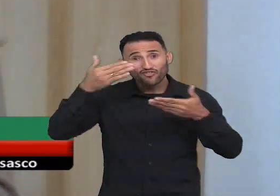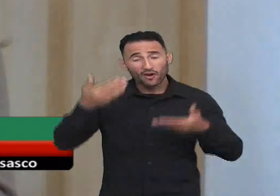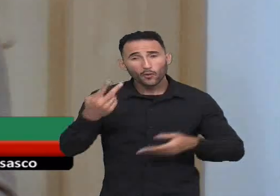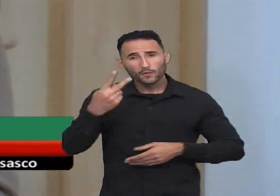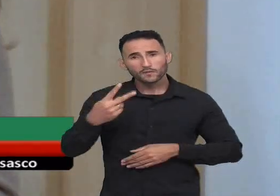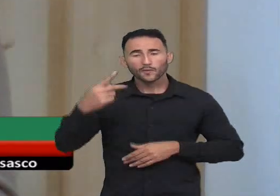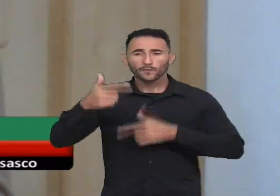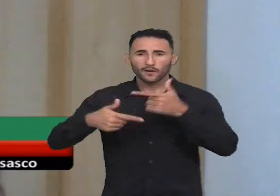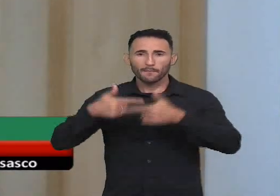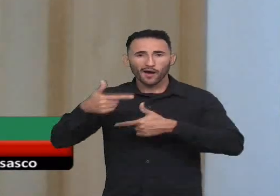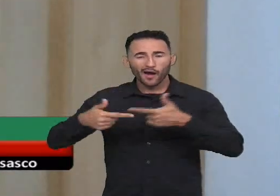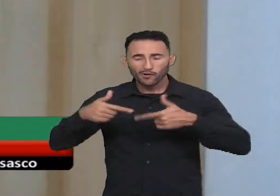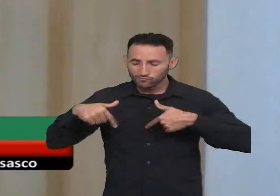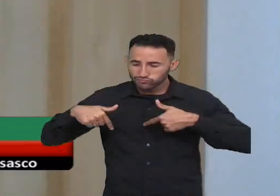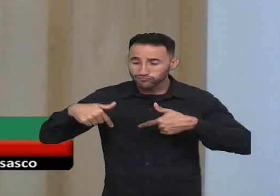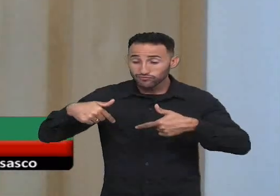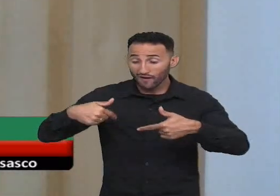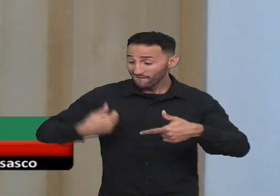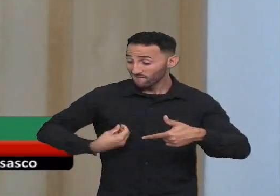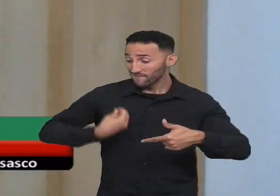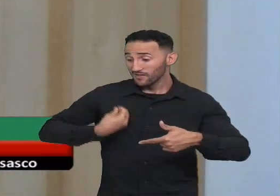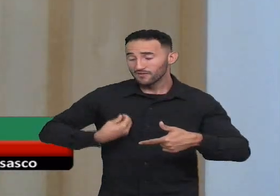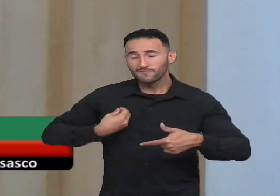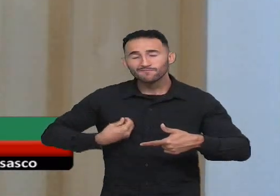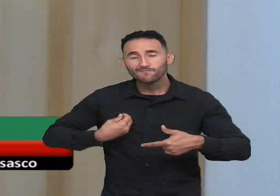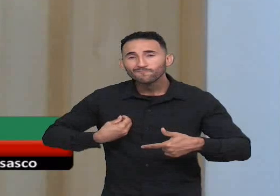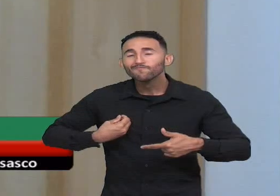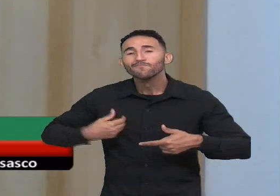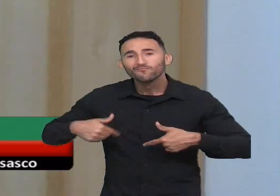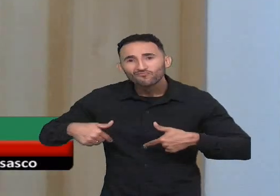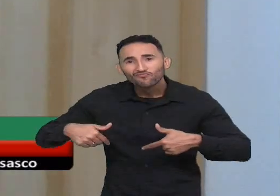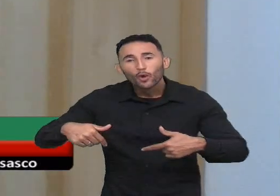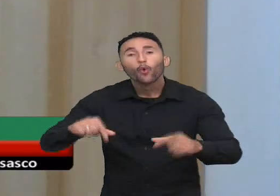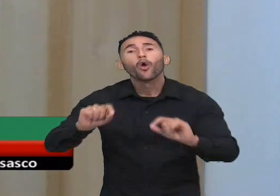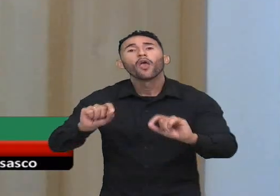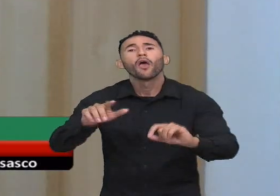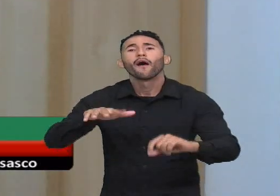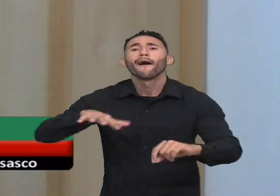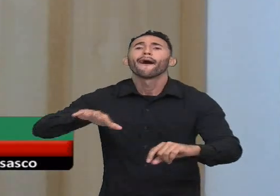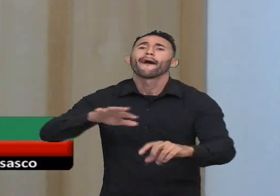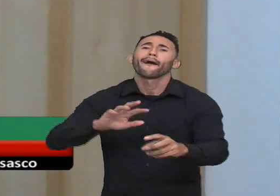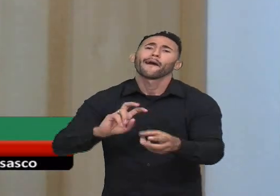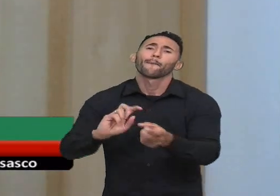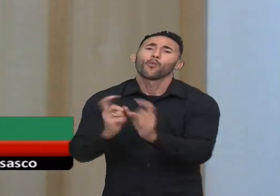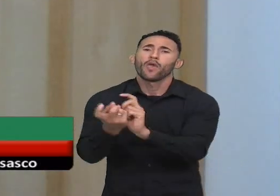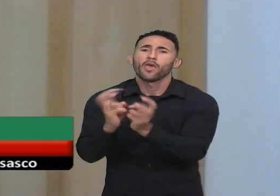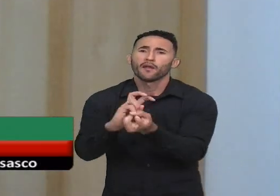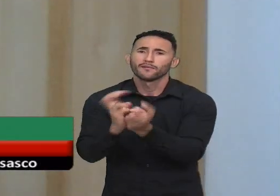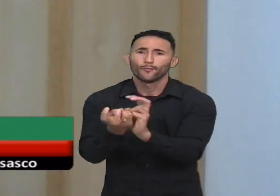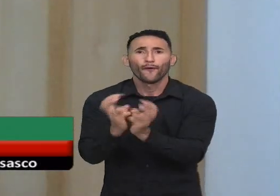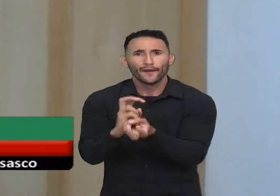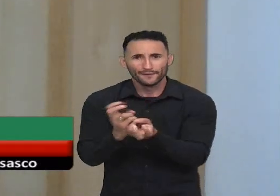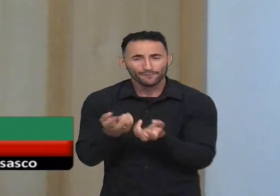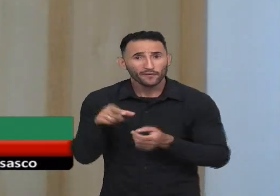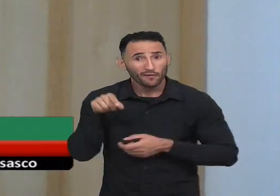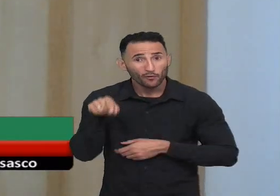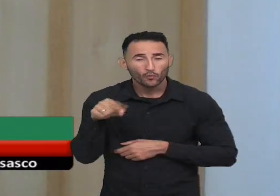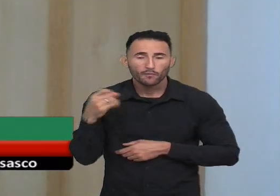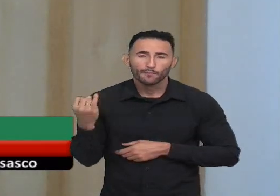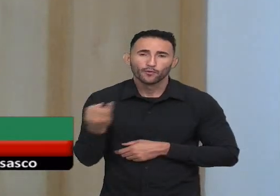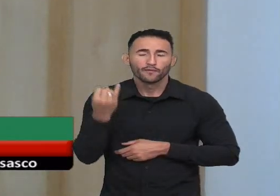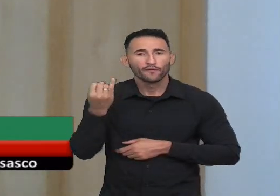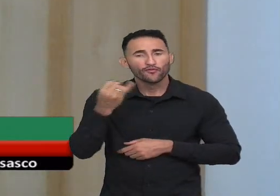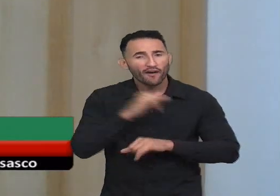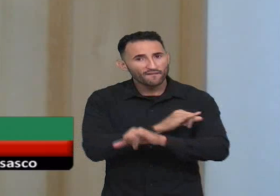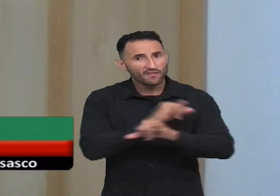e a qual vocês dedicam a vida de vocês, que é a capoeira. E a capoeira, é importante a gente falar que